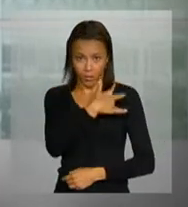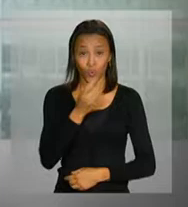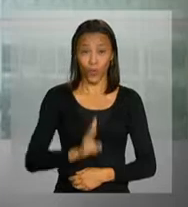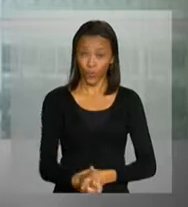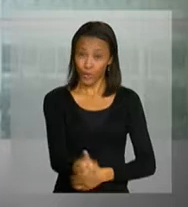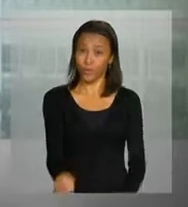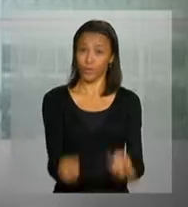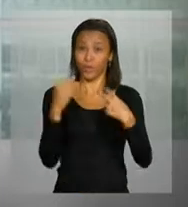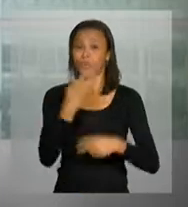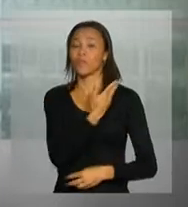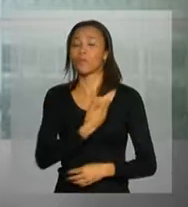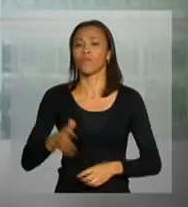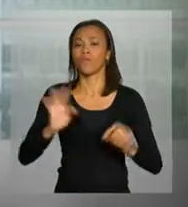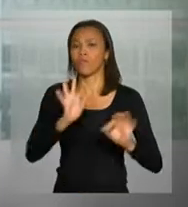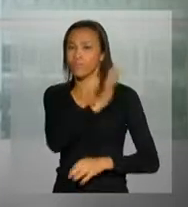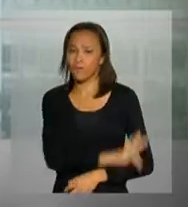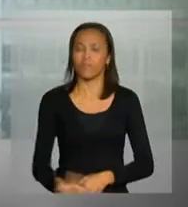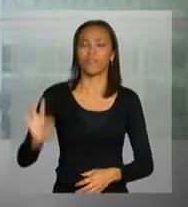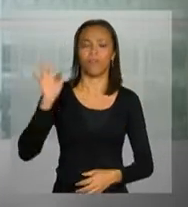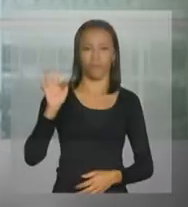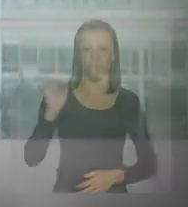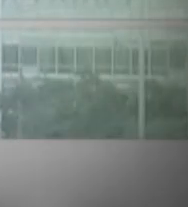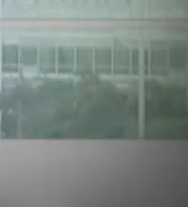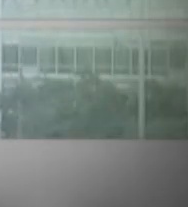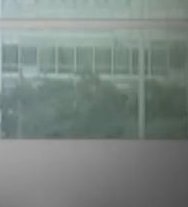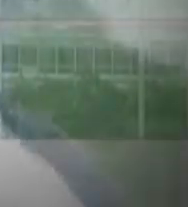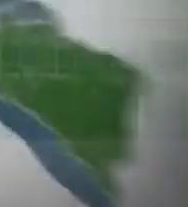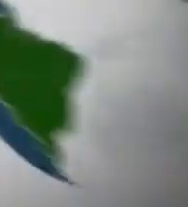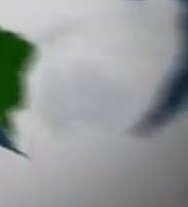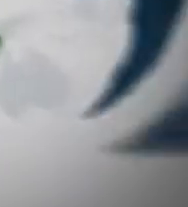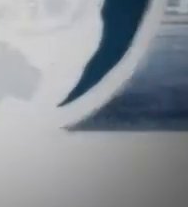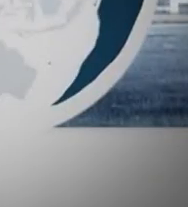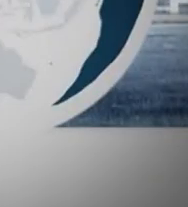continue na NBR a TV do Governo Federal